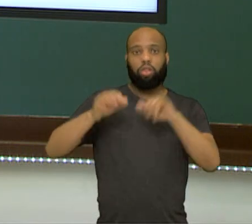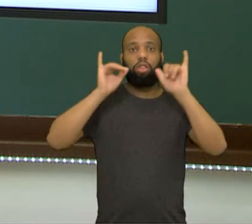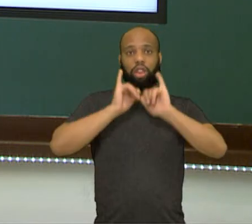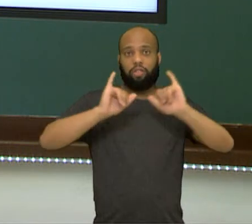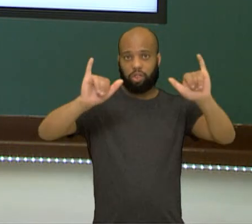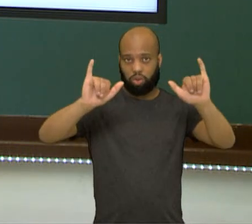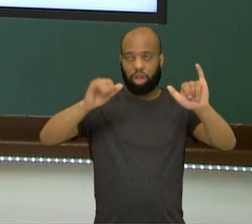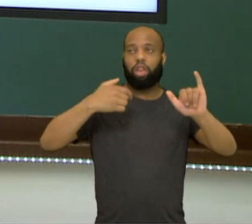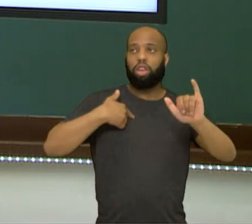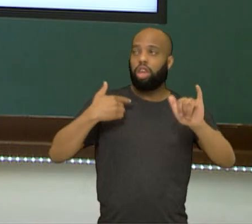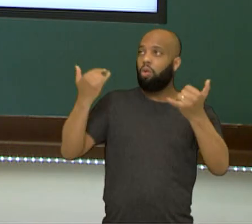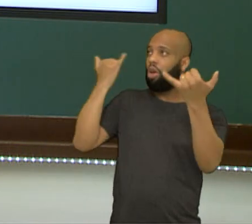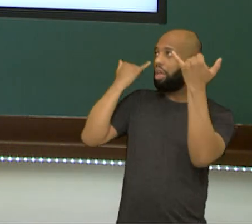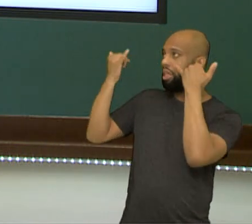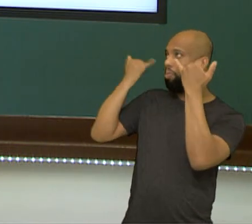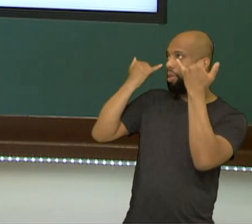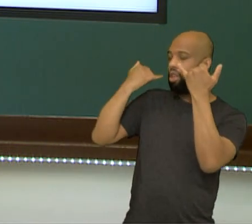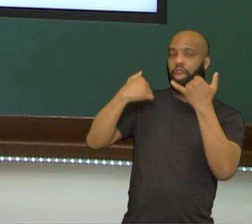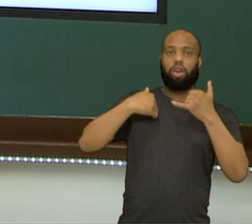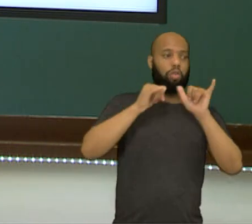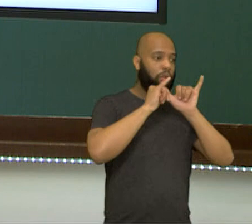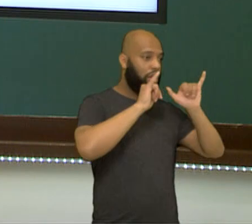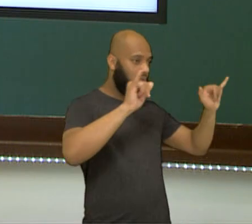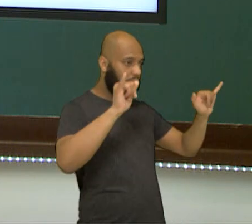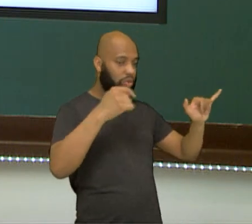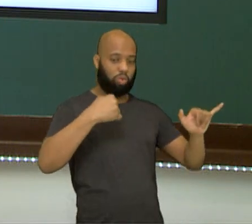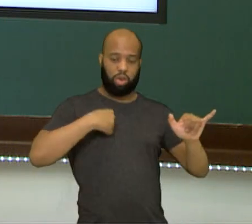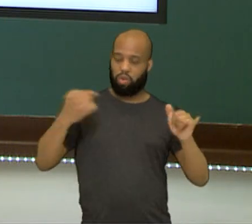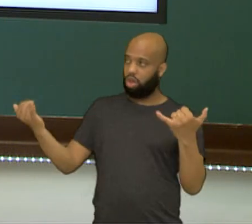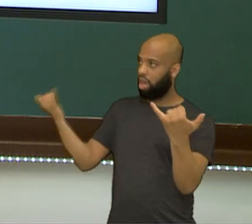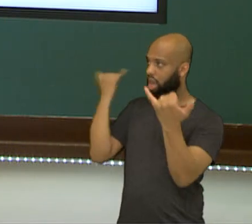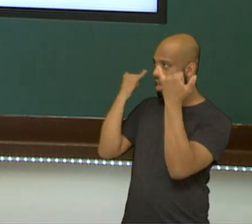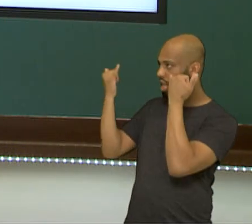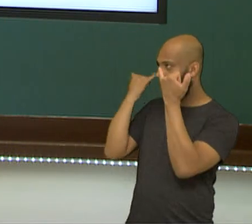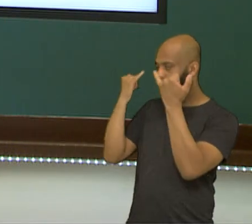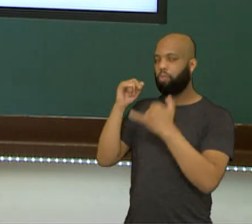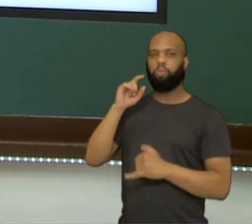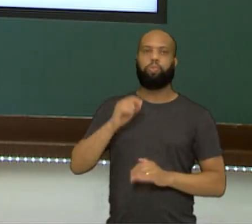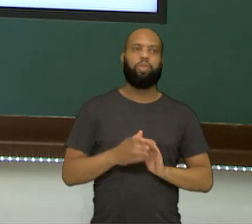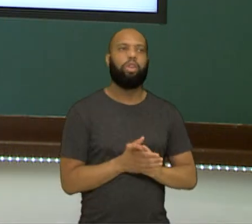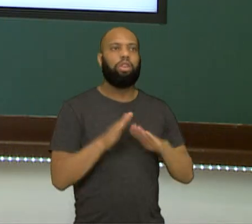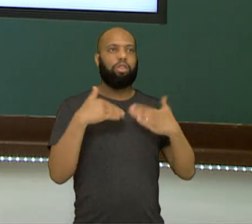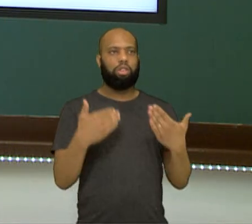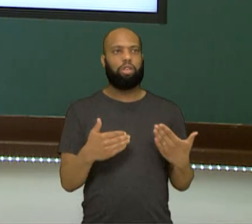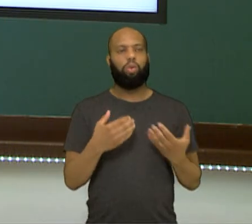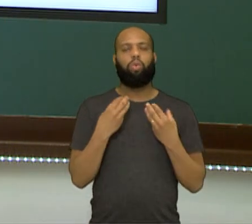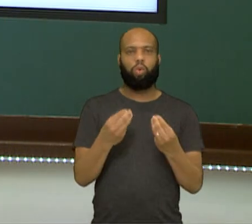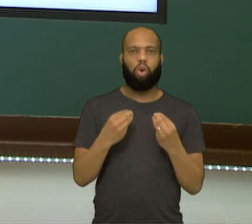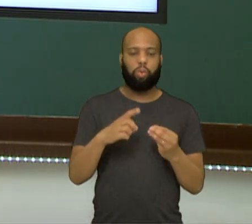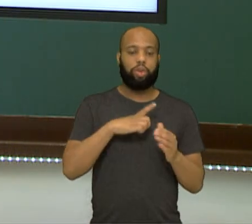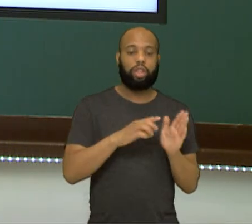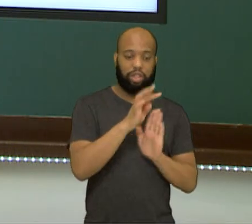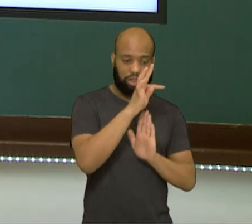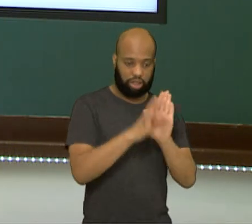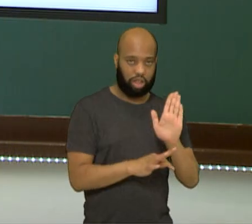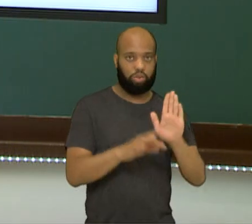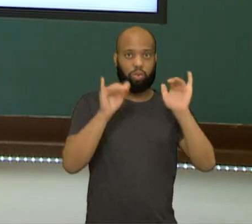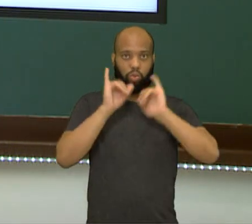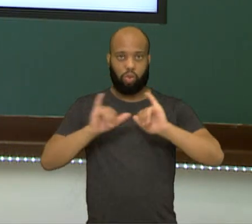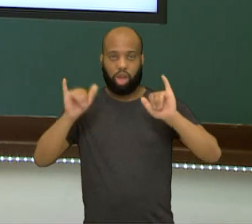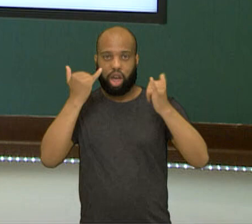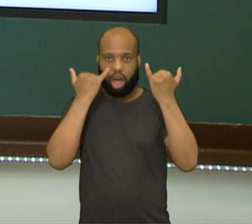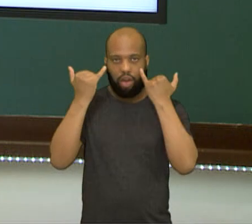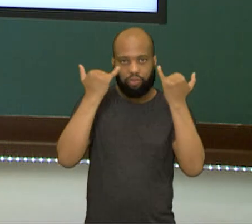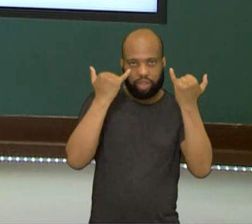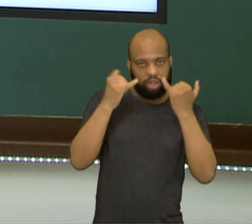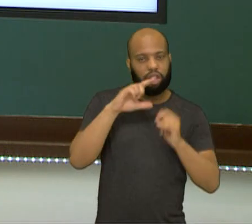comunicado. Então eu tenho conhecimento e vou comunicar. E eu tenho informação daí. Ele se efetiva por meio de textos informativos, que